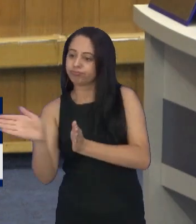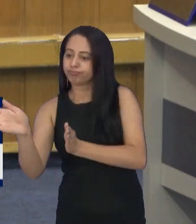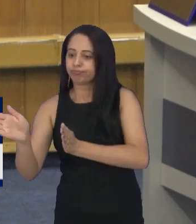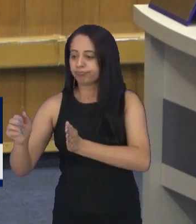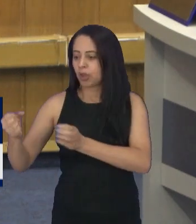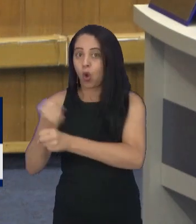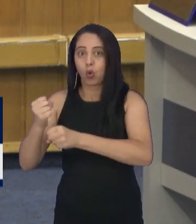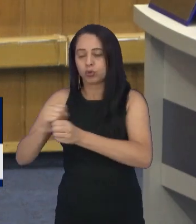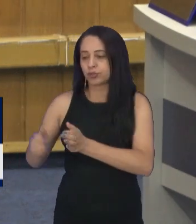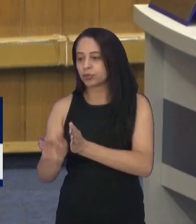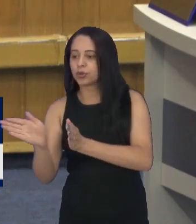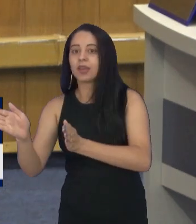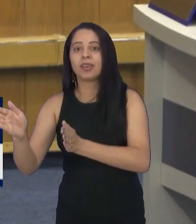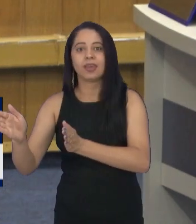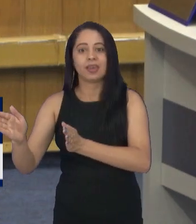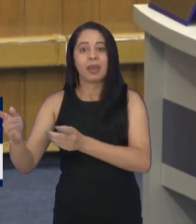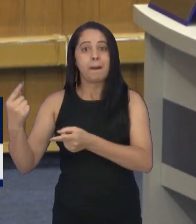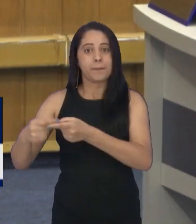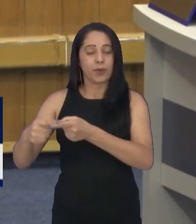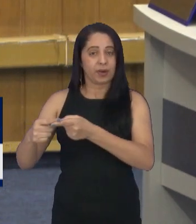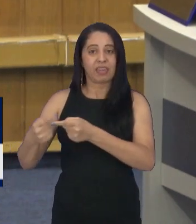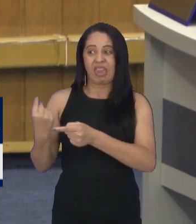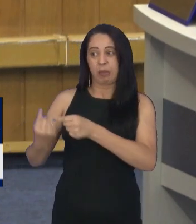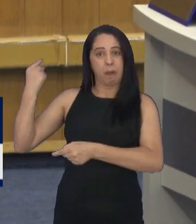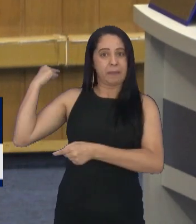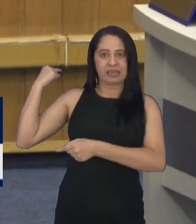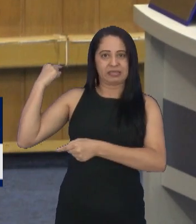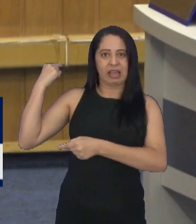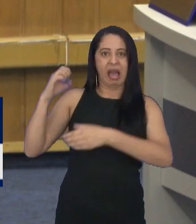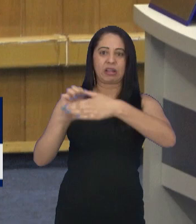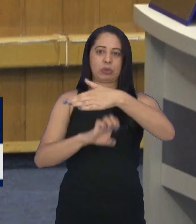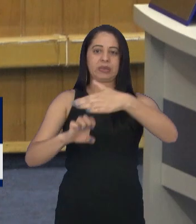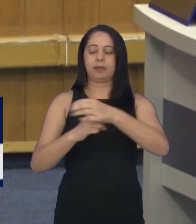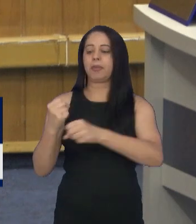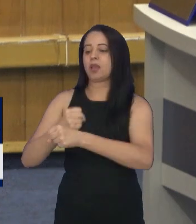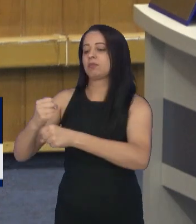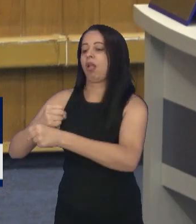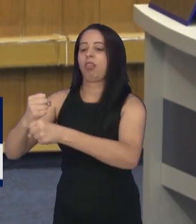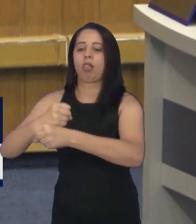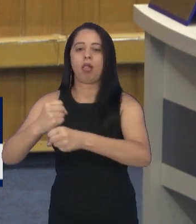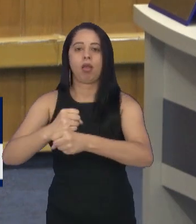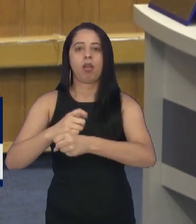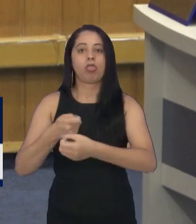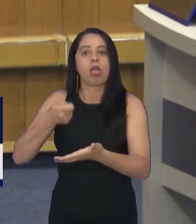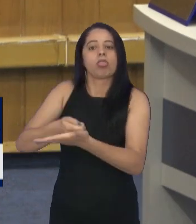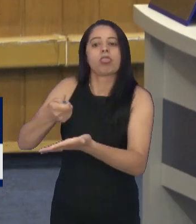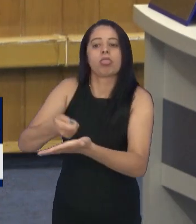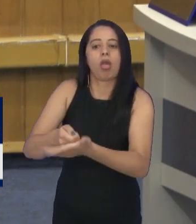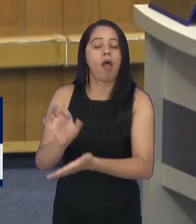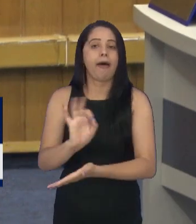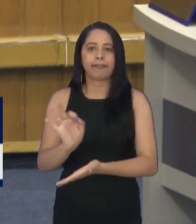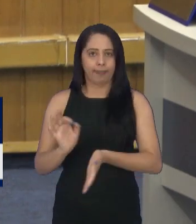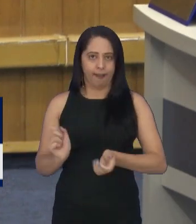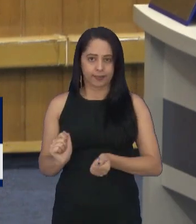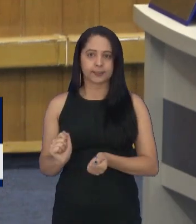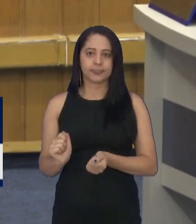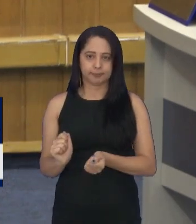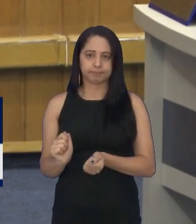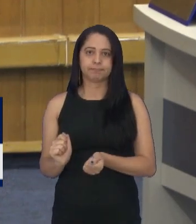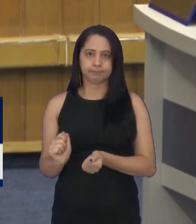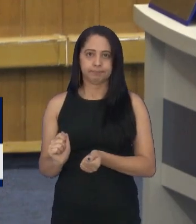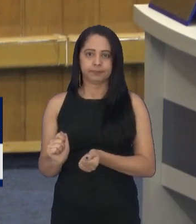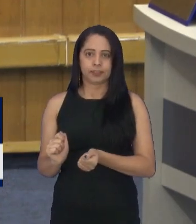momento oportuno não foi cobrada dos empreendimentos que ali desenvolveram o bairro a contrapartida para conseguir fazer